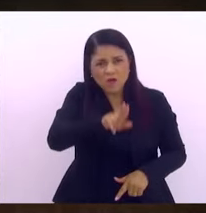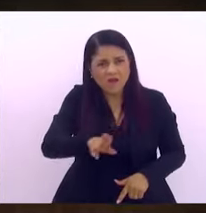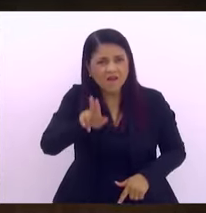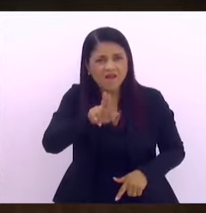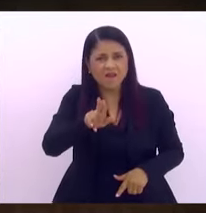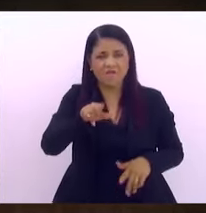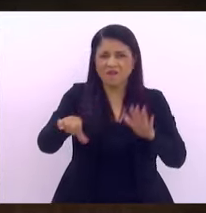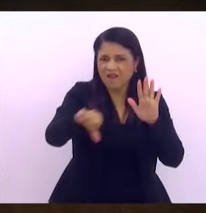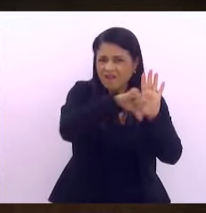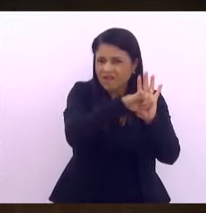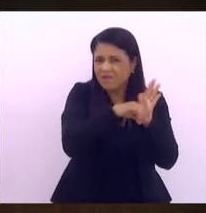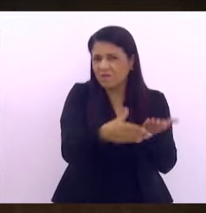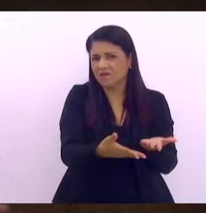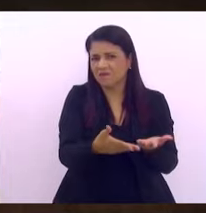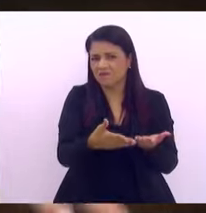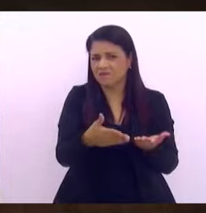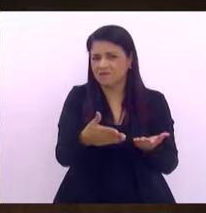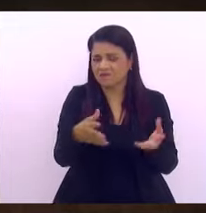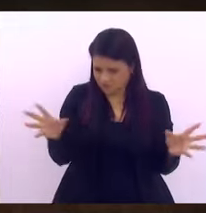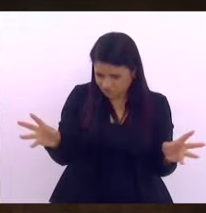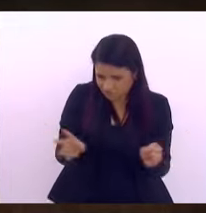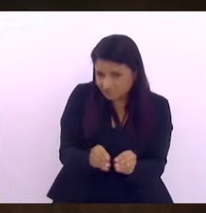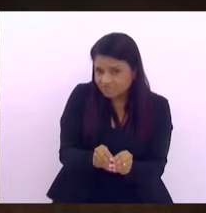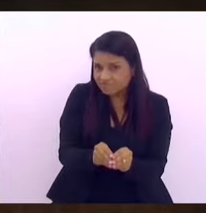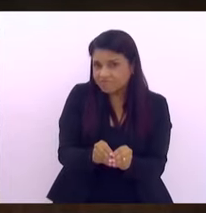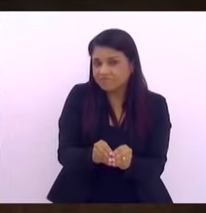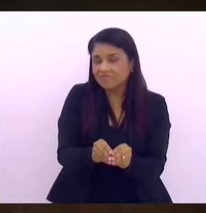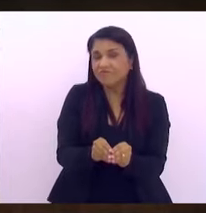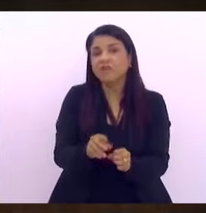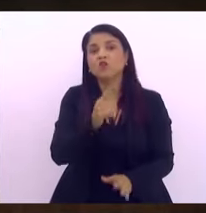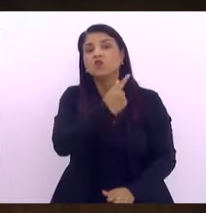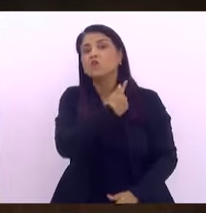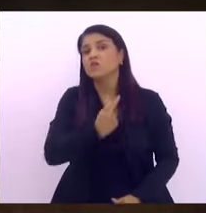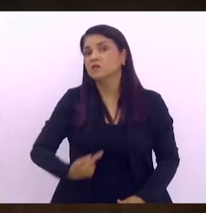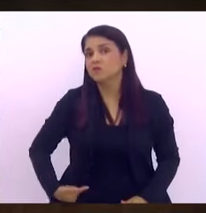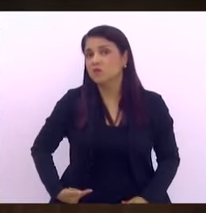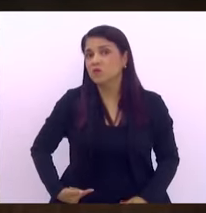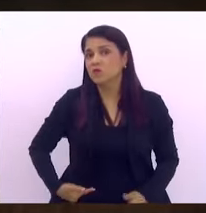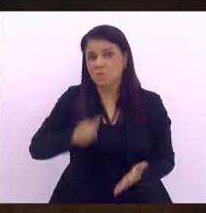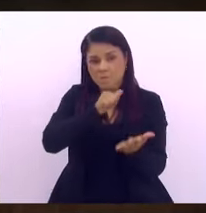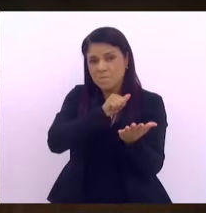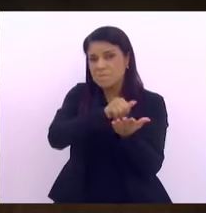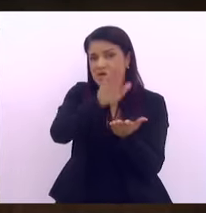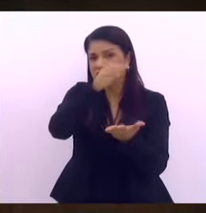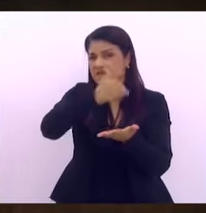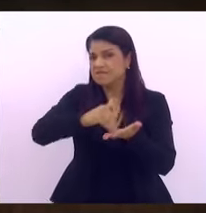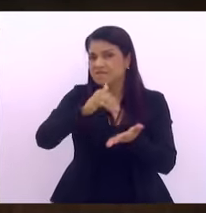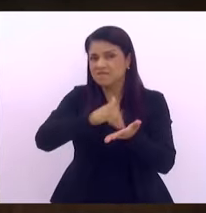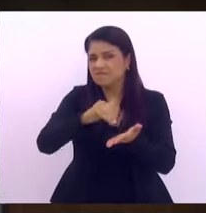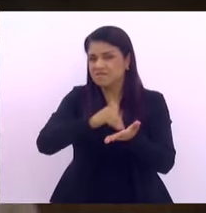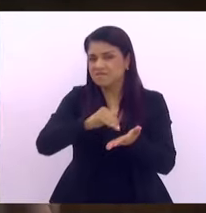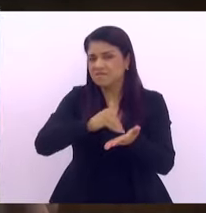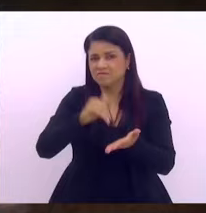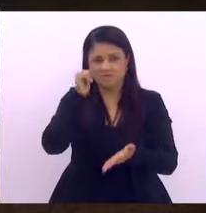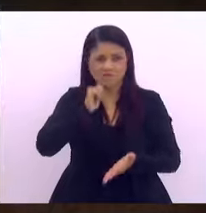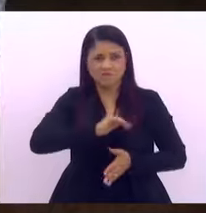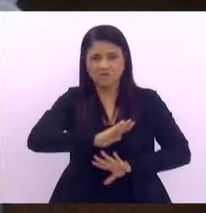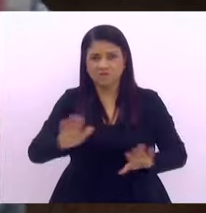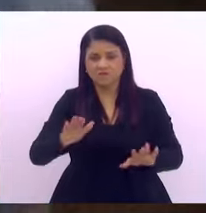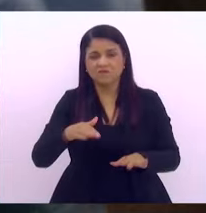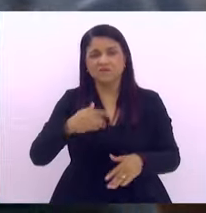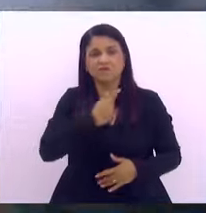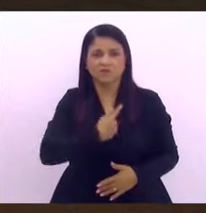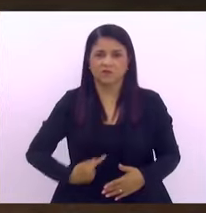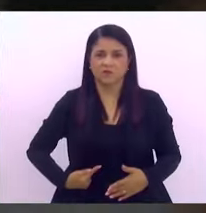Para concluir, por favor, meu amigo. Para concluir? Governador, exonere essa incompetente, governador. Obrigado, presidente.